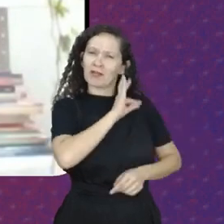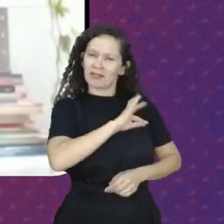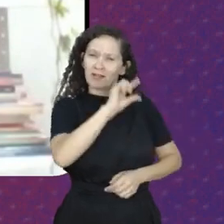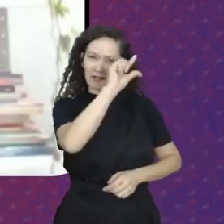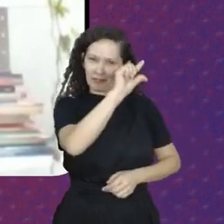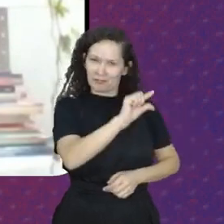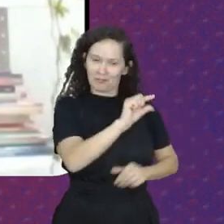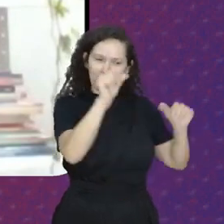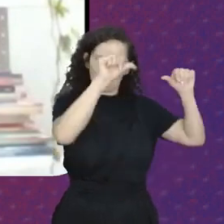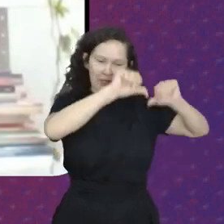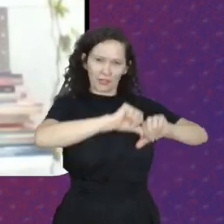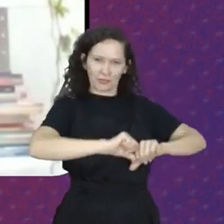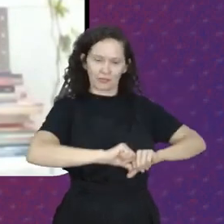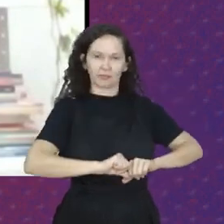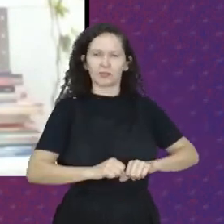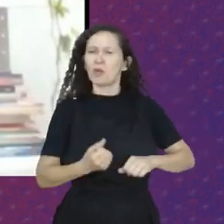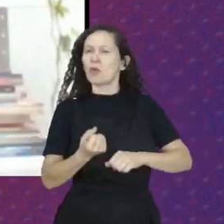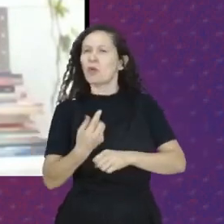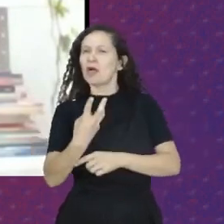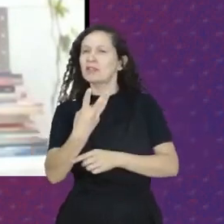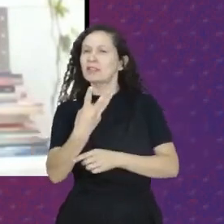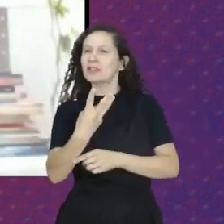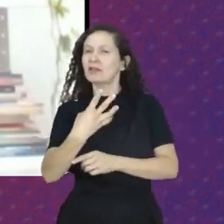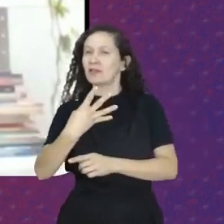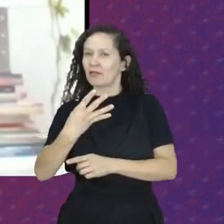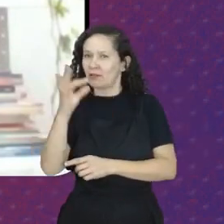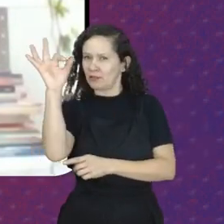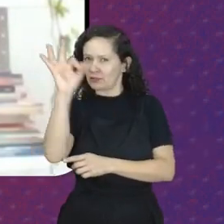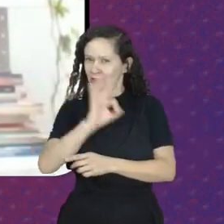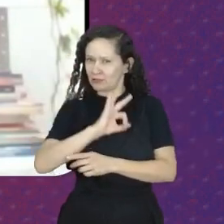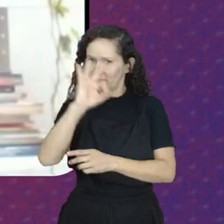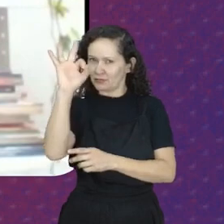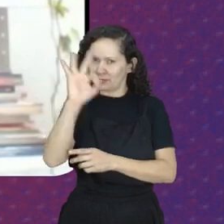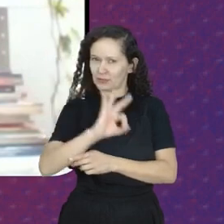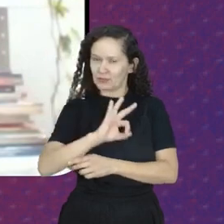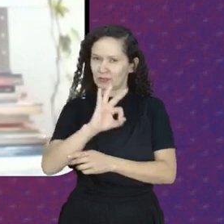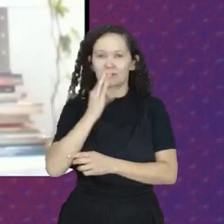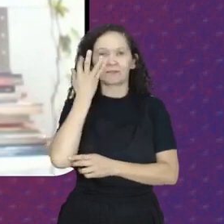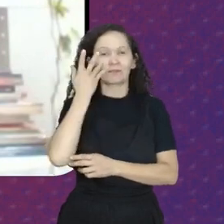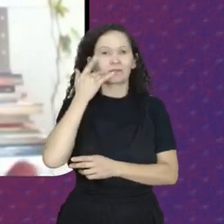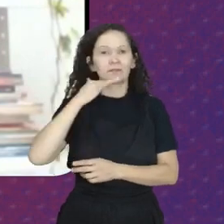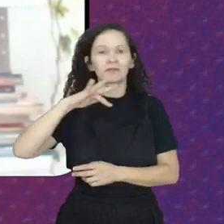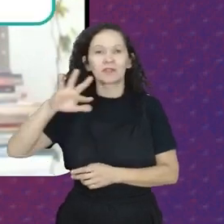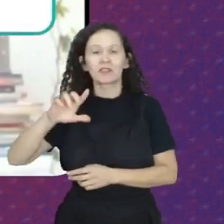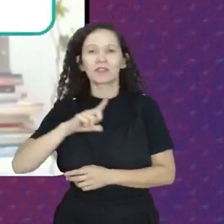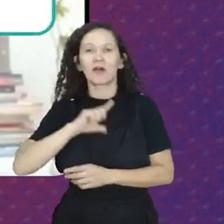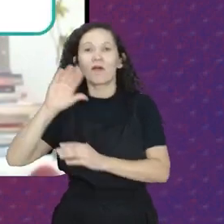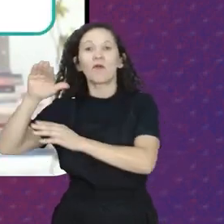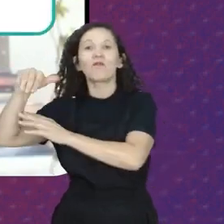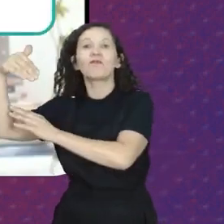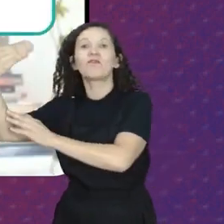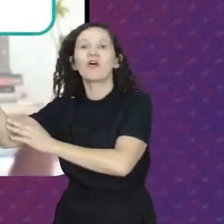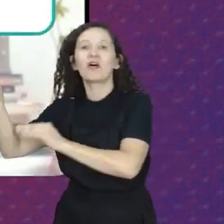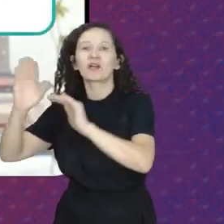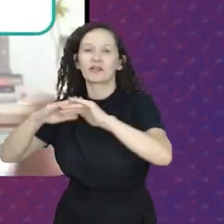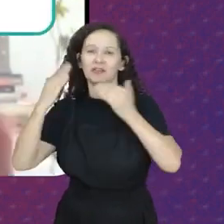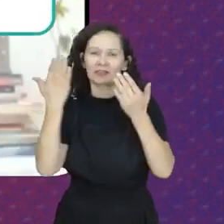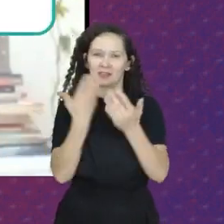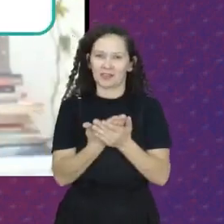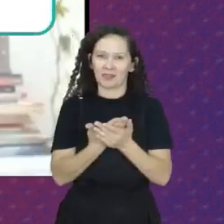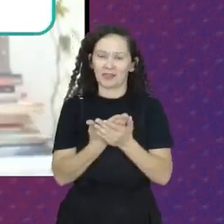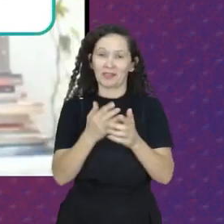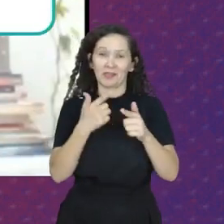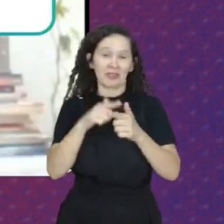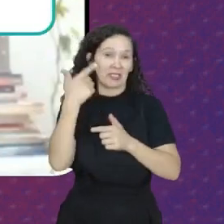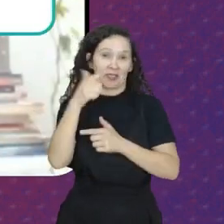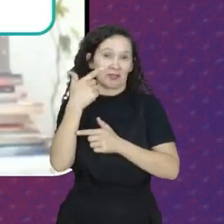população, quase 34% das crianças estão fora da escola porque